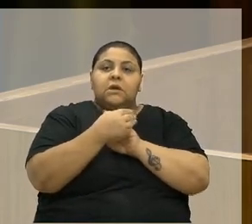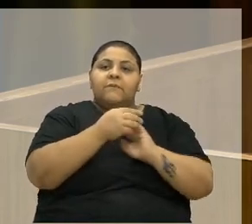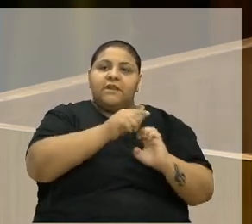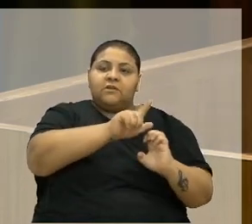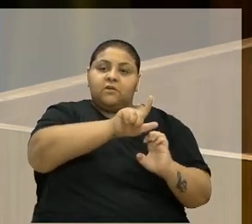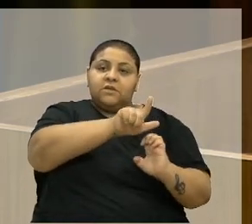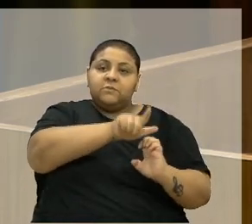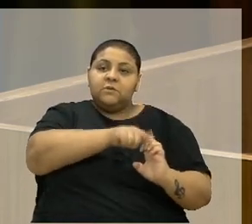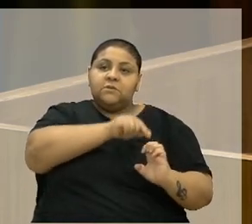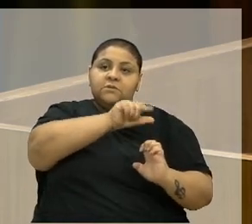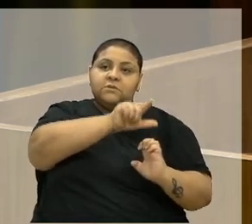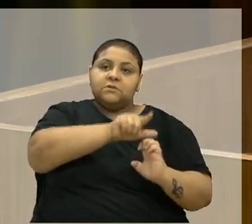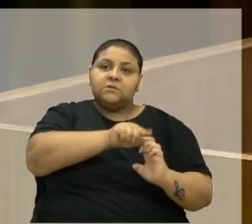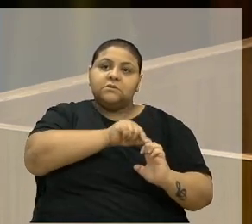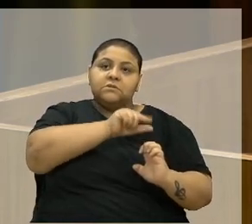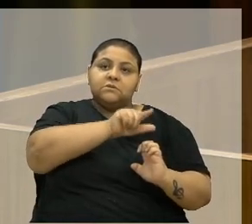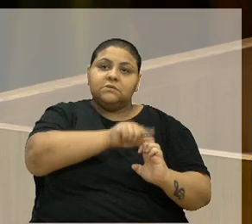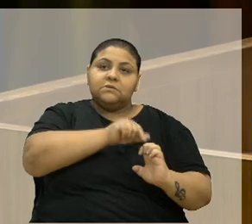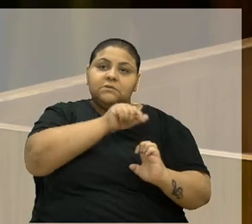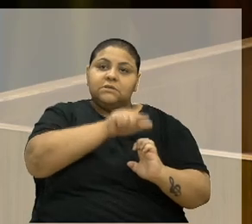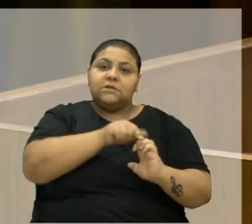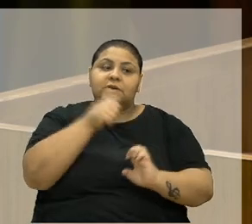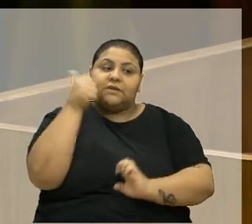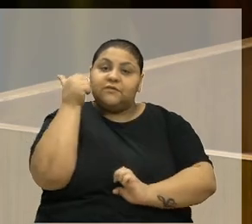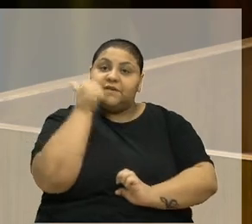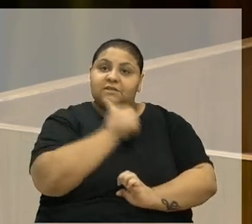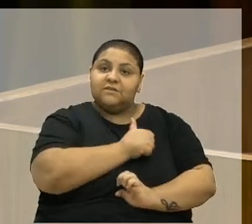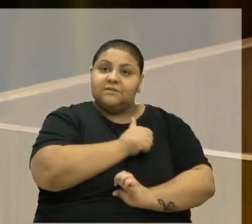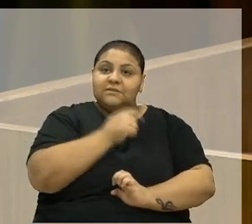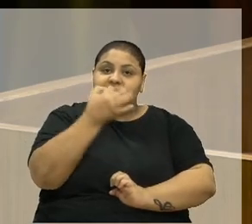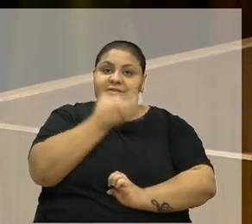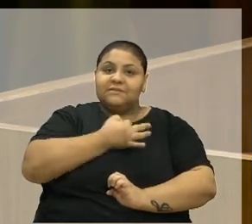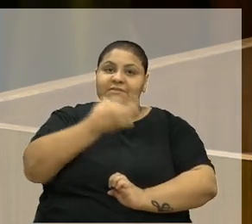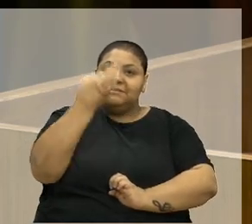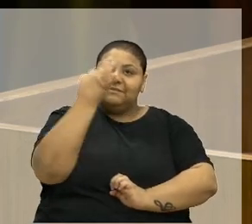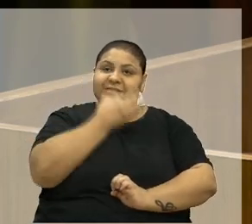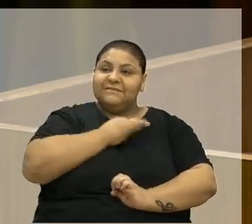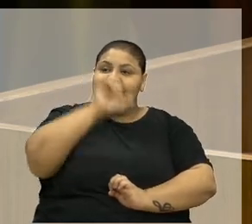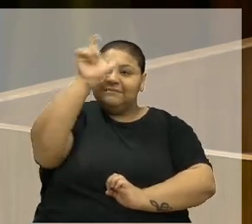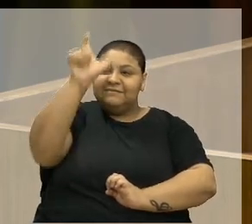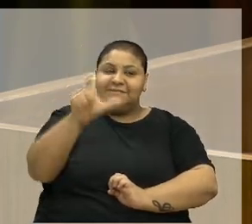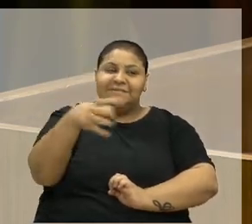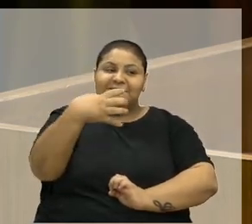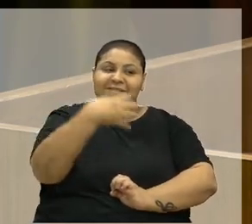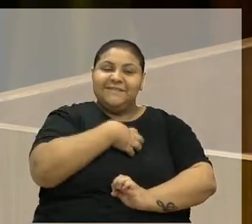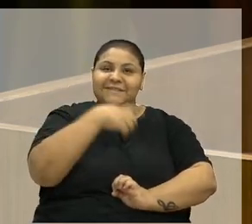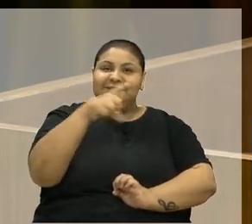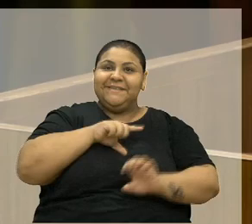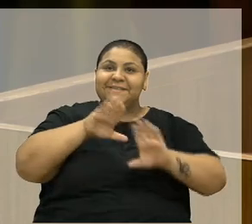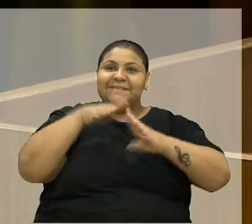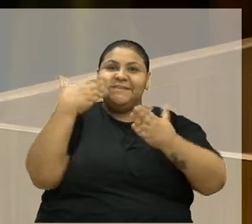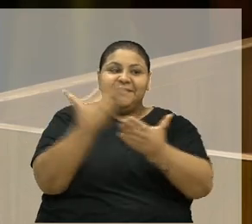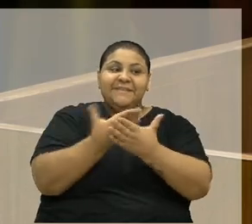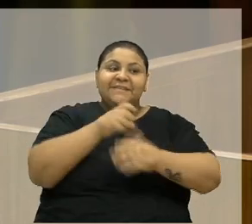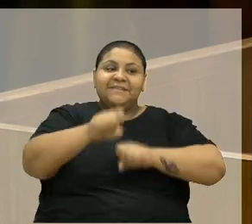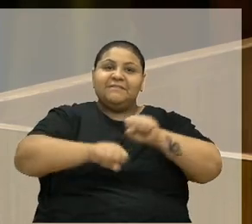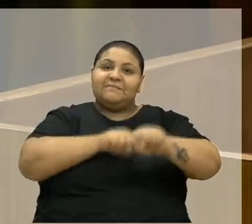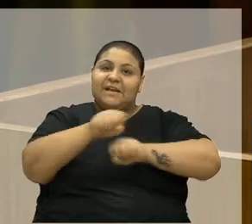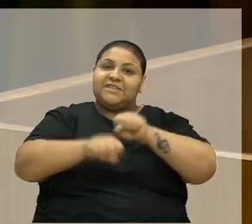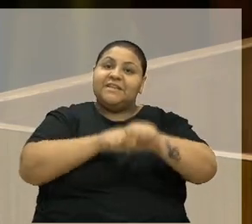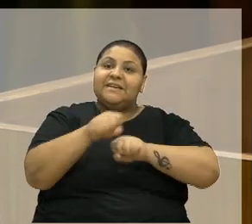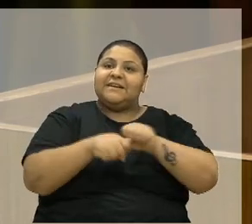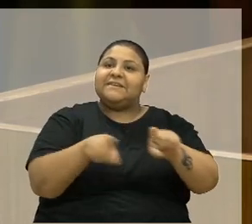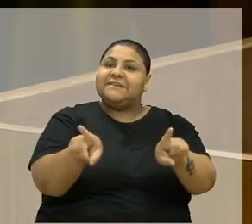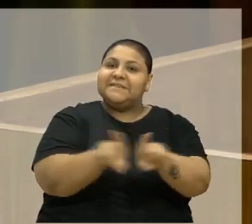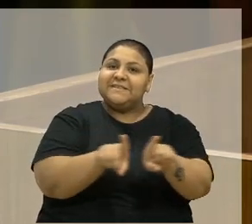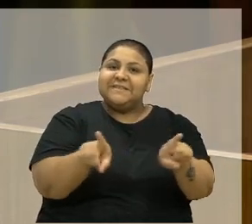interessante né Nós temos aqui na cidade de Caxias do Sul uma personal trainer que ela tem uma escola de bicicleta e ela